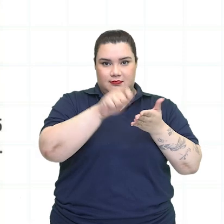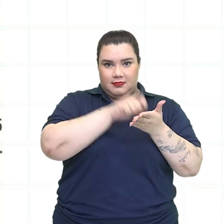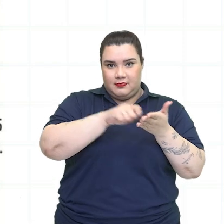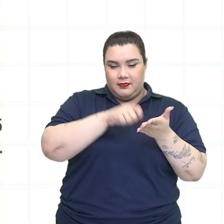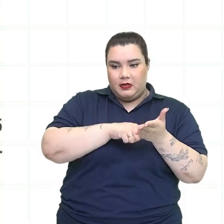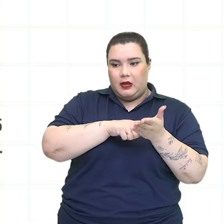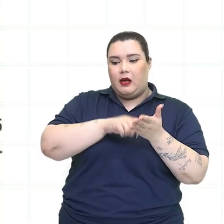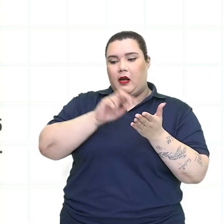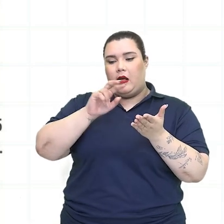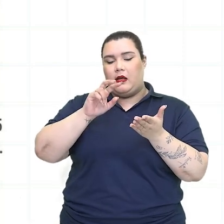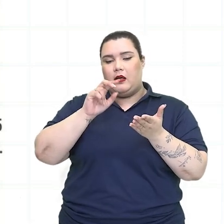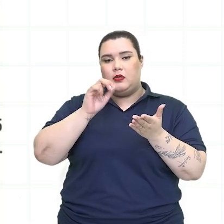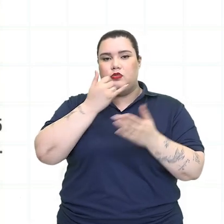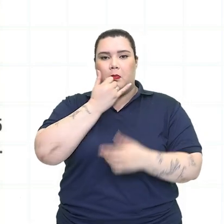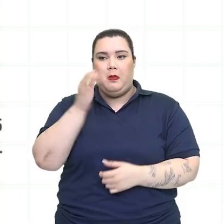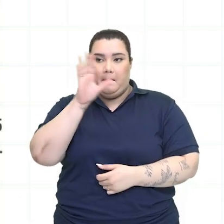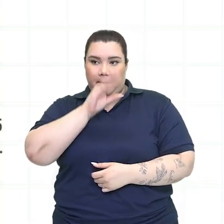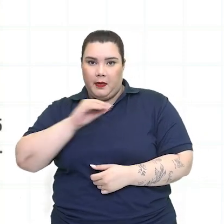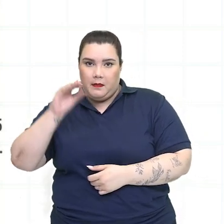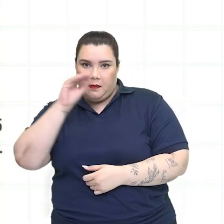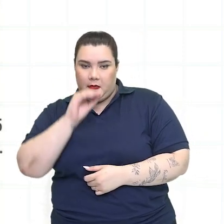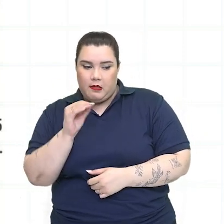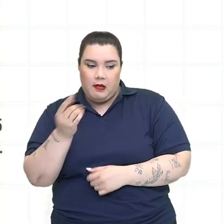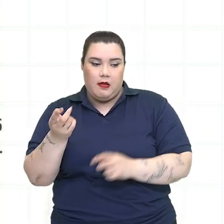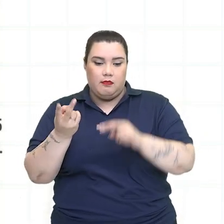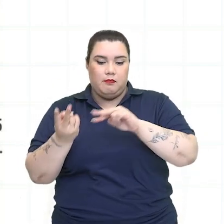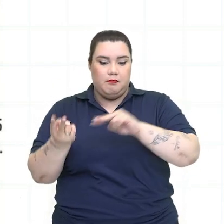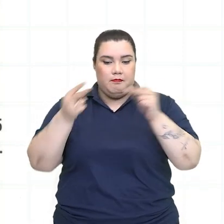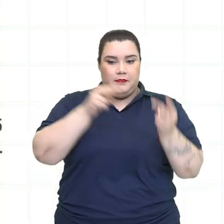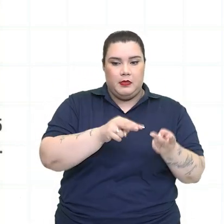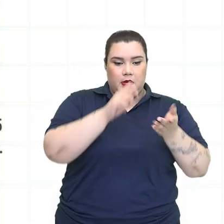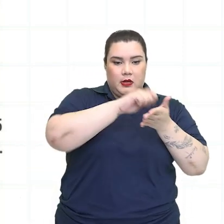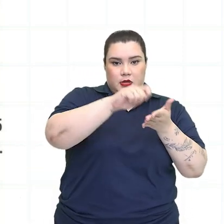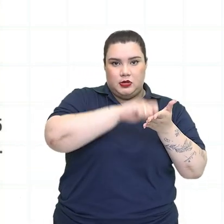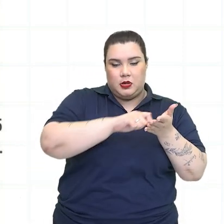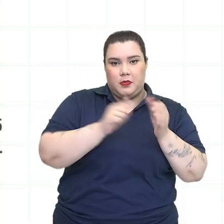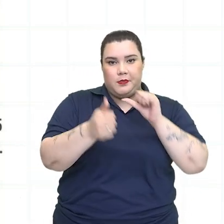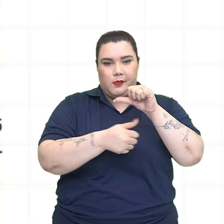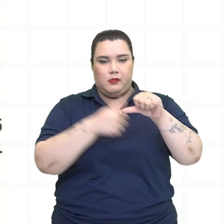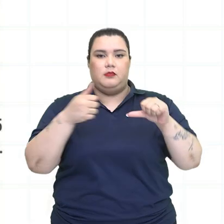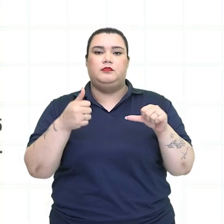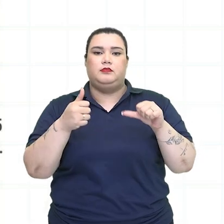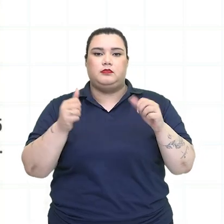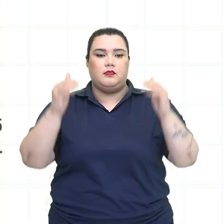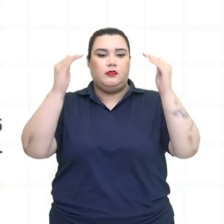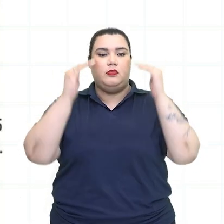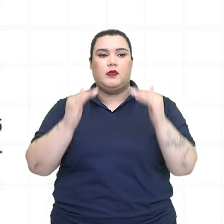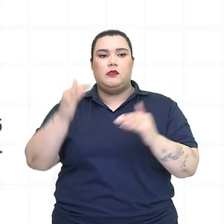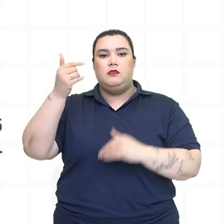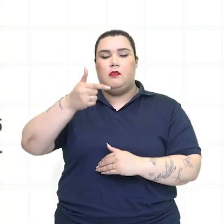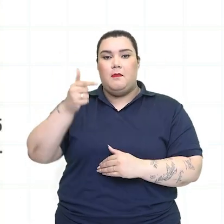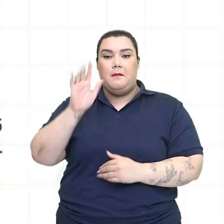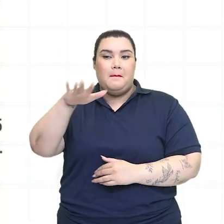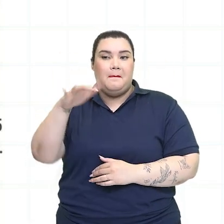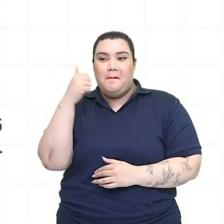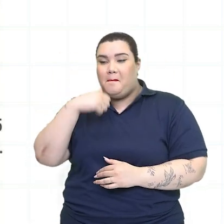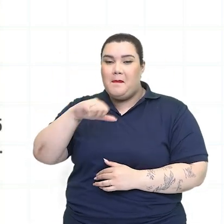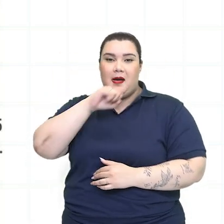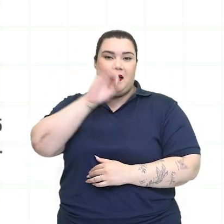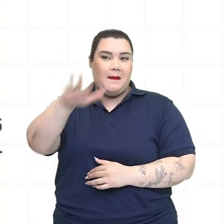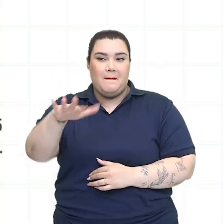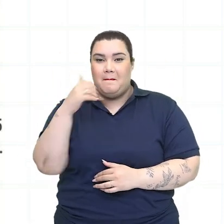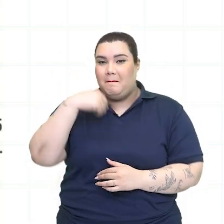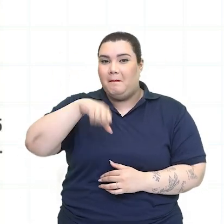será representada por este ponto, tá? E aqui, mãe, ele chegou todo aflito,